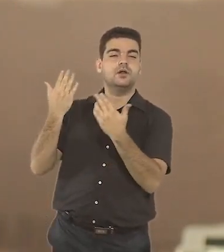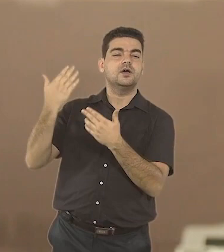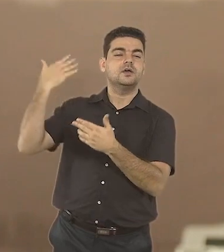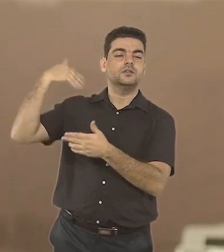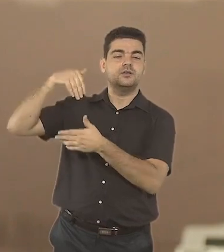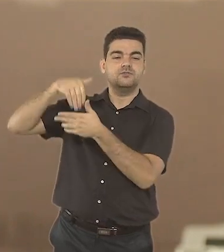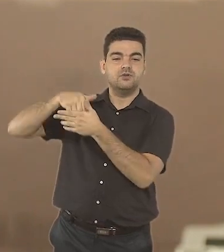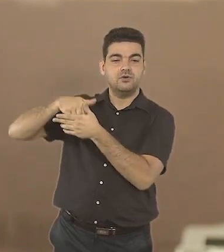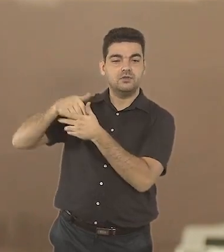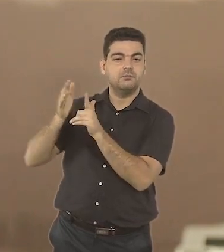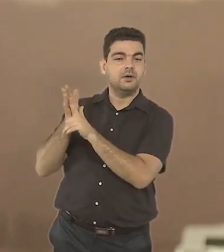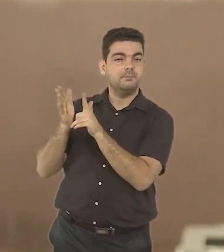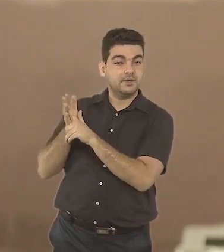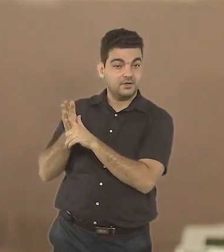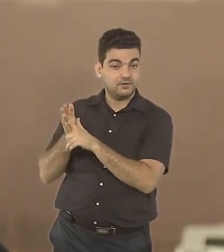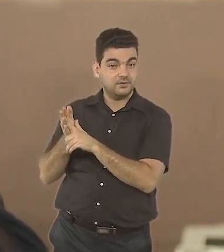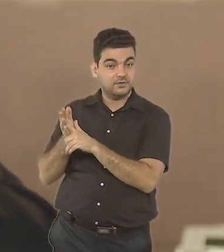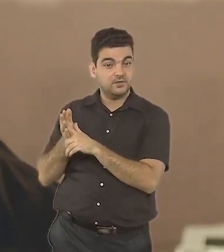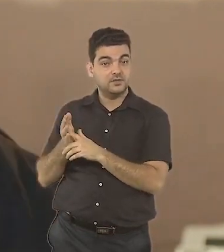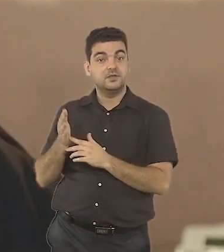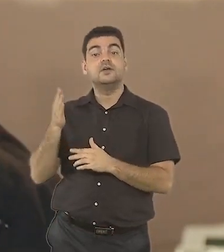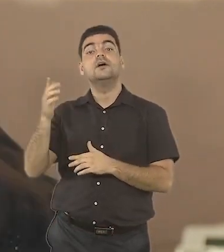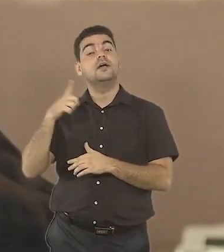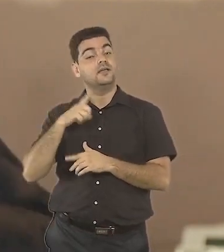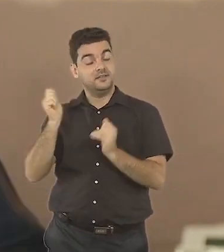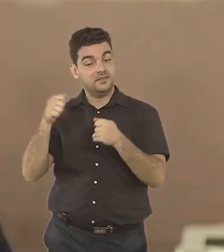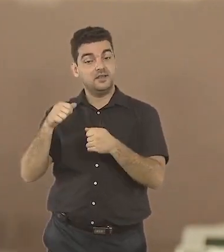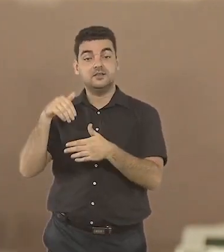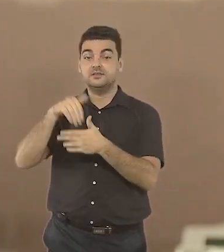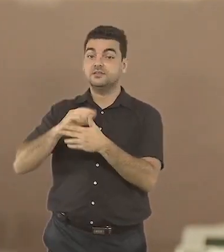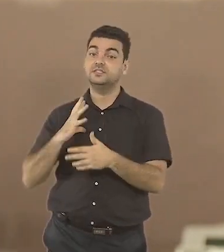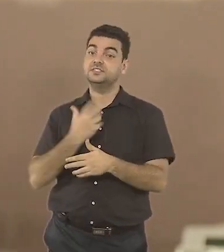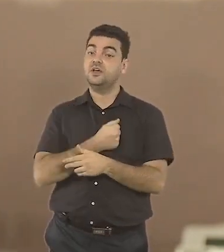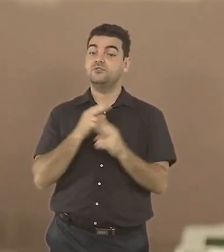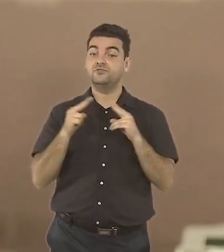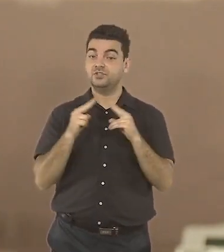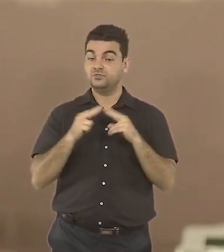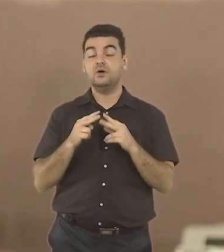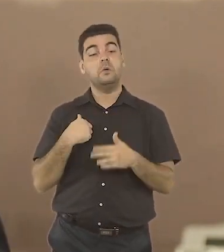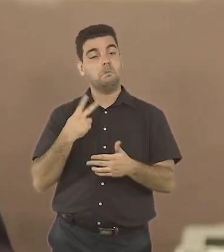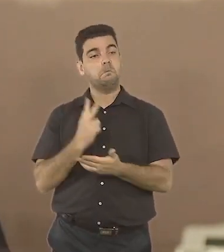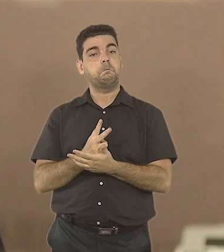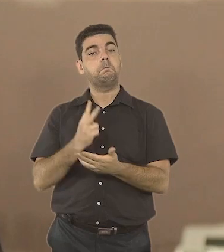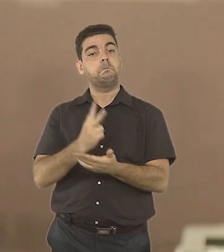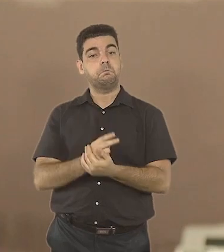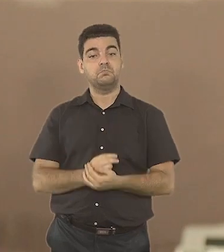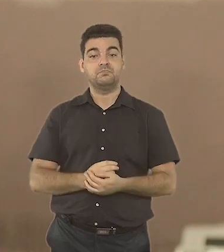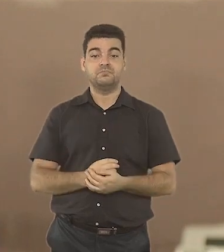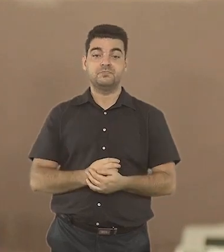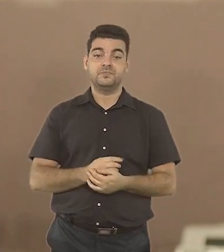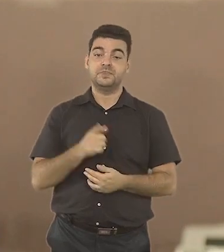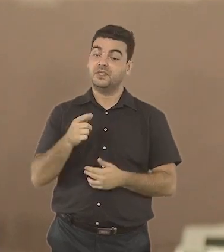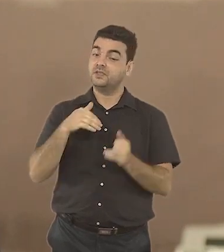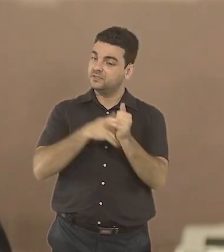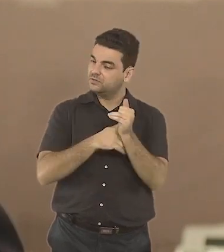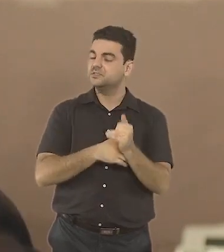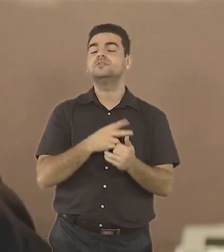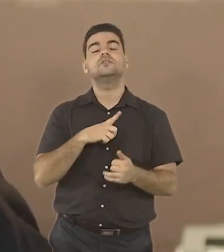antiga urna de lona, para quem tem saudade, e que cada voto fica preservado, sem violar o